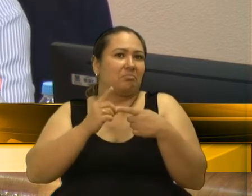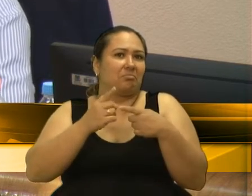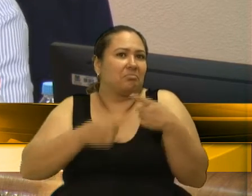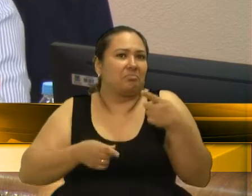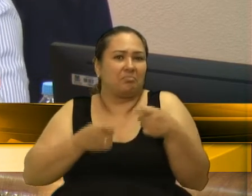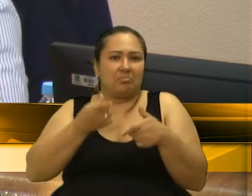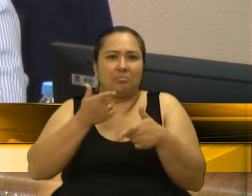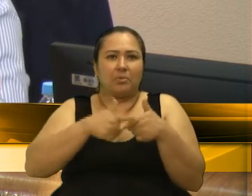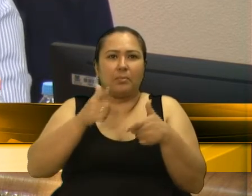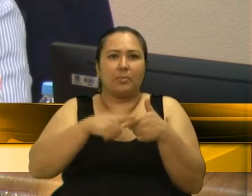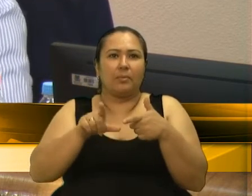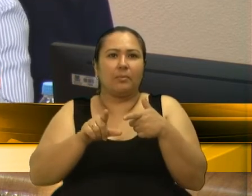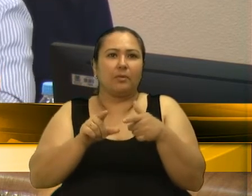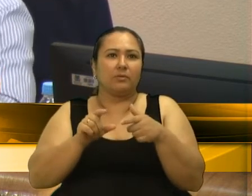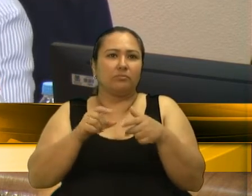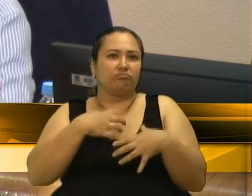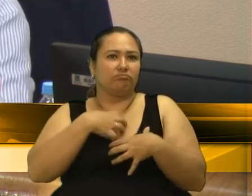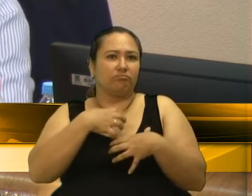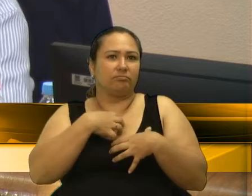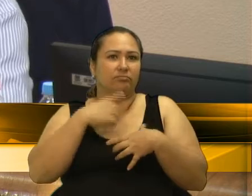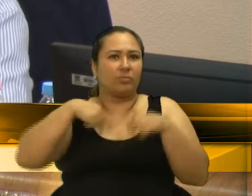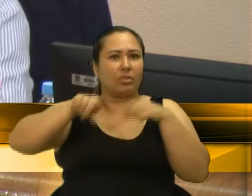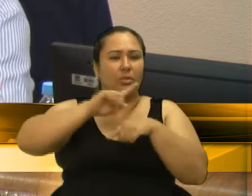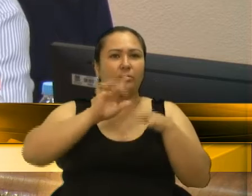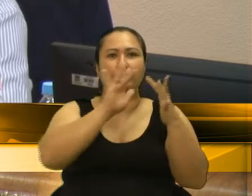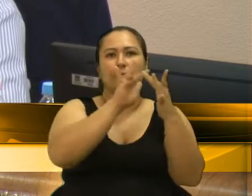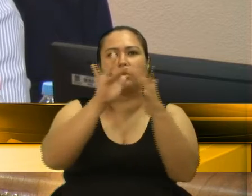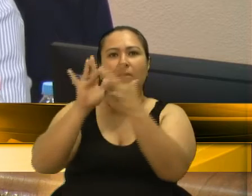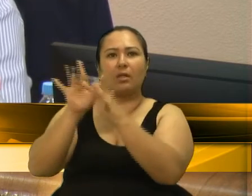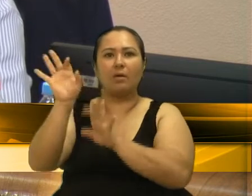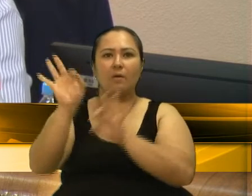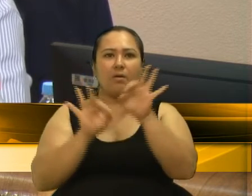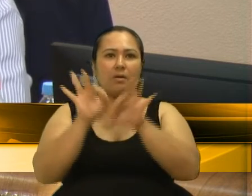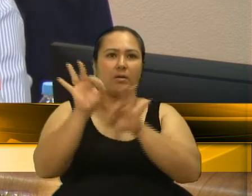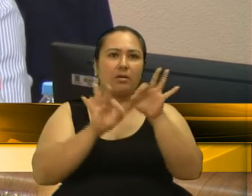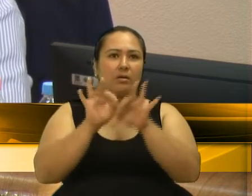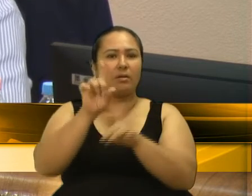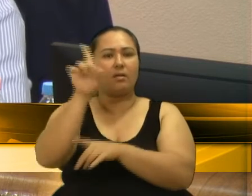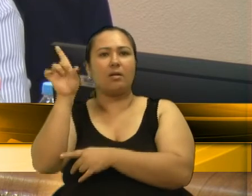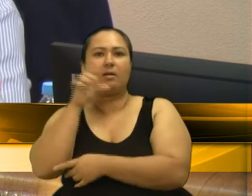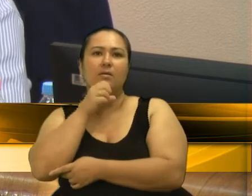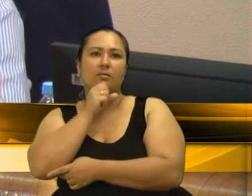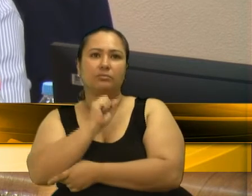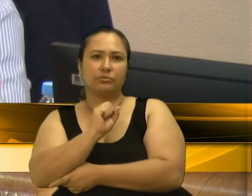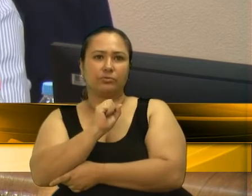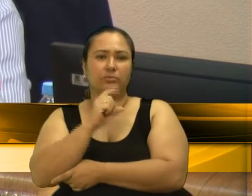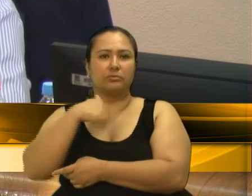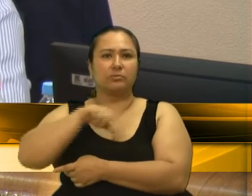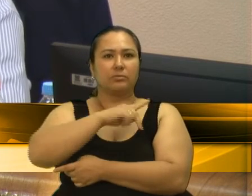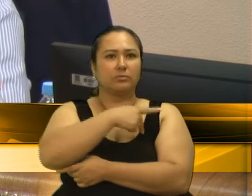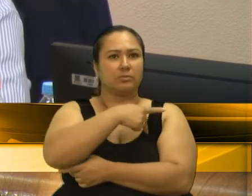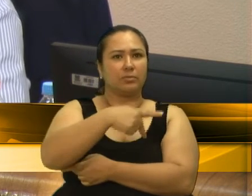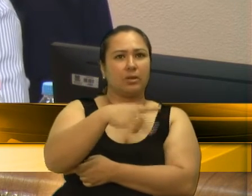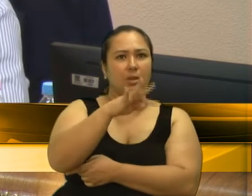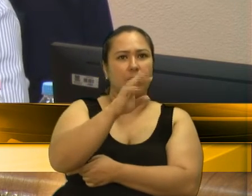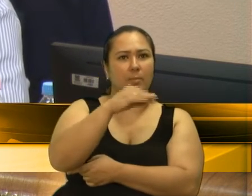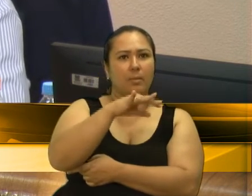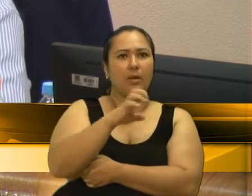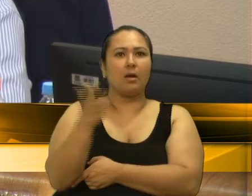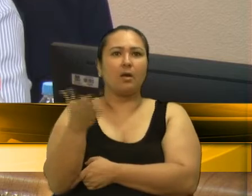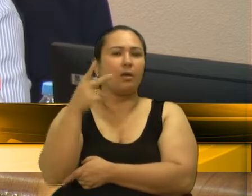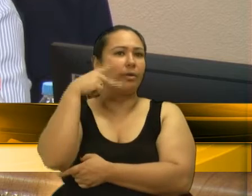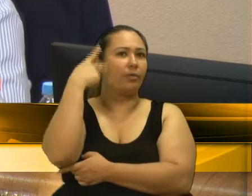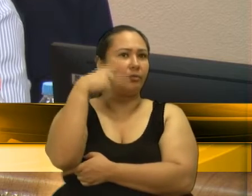nossos contatos ali nas organizações dos capuchinhos. Presidente Tomé, então passamos ao questionamento ao vereador Elisandro Fiuza.